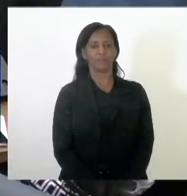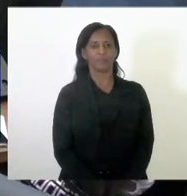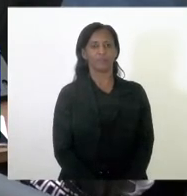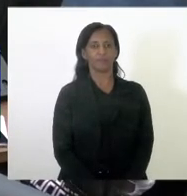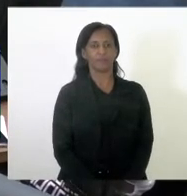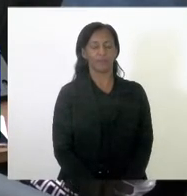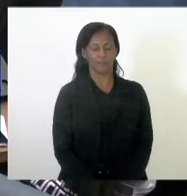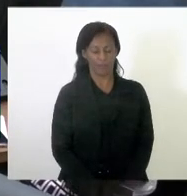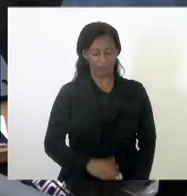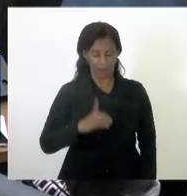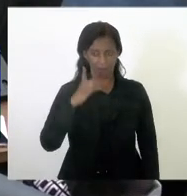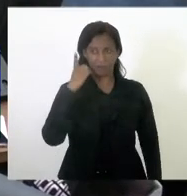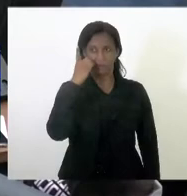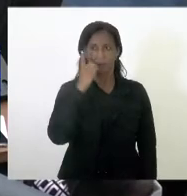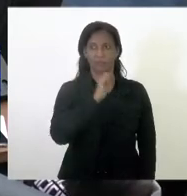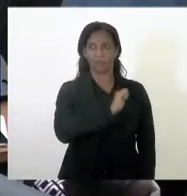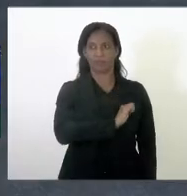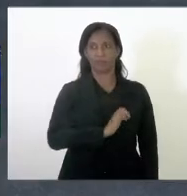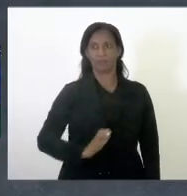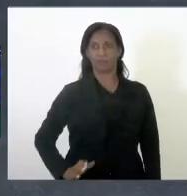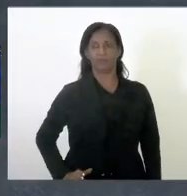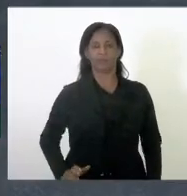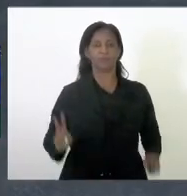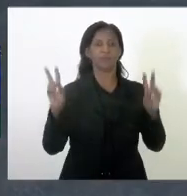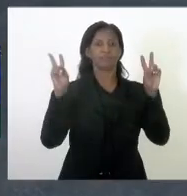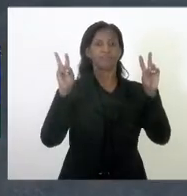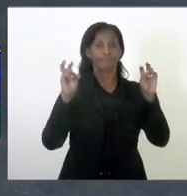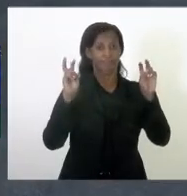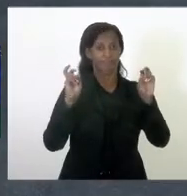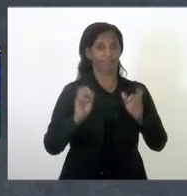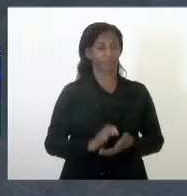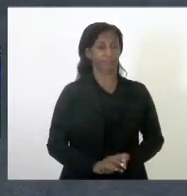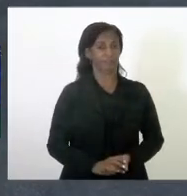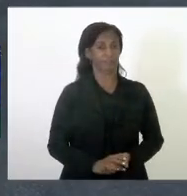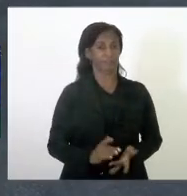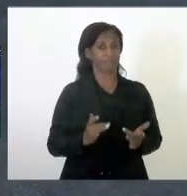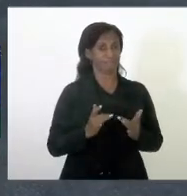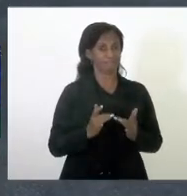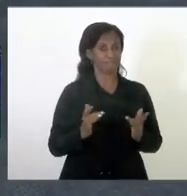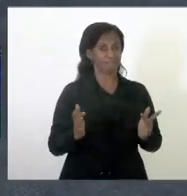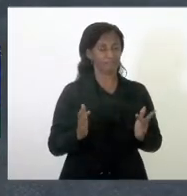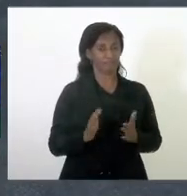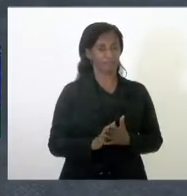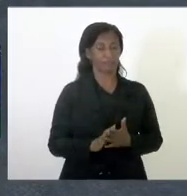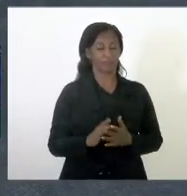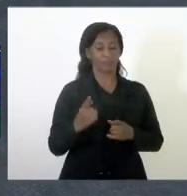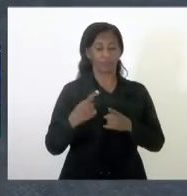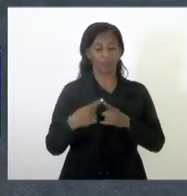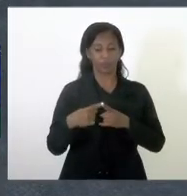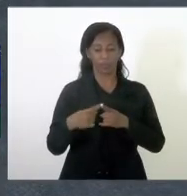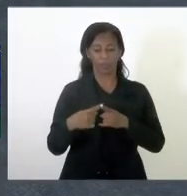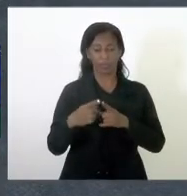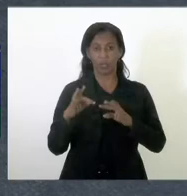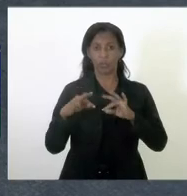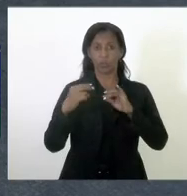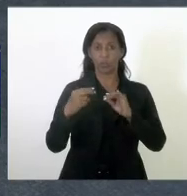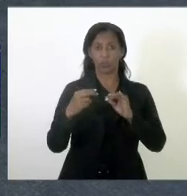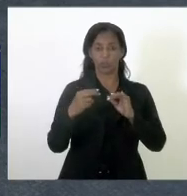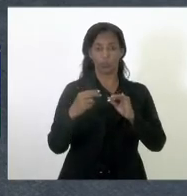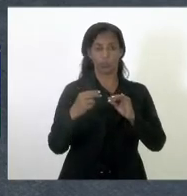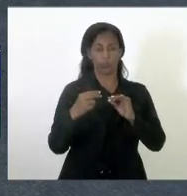Deputado André Siciliano, esse é um tema sensível, né? Porque os produtos que estão em pauta são o